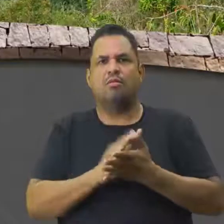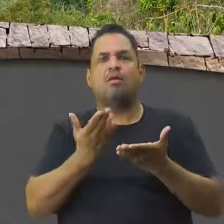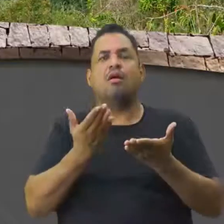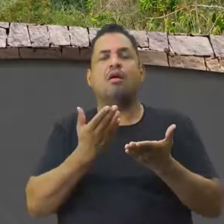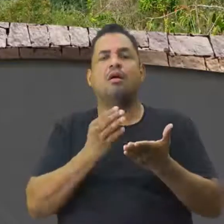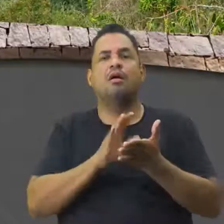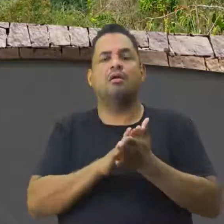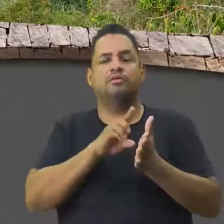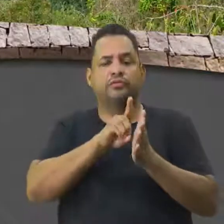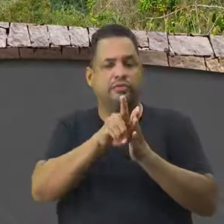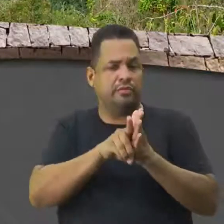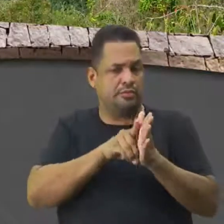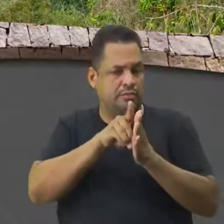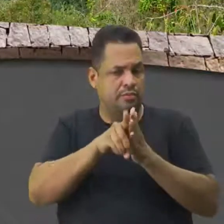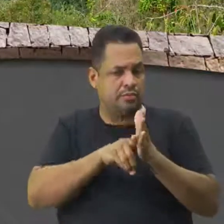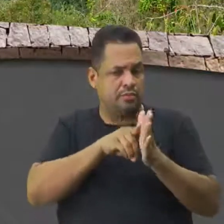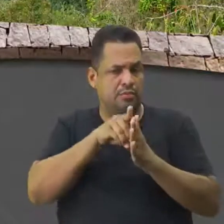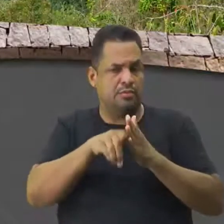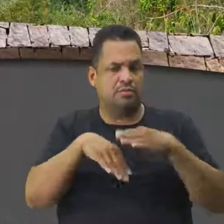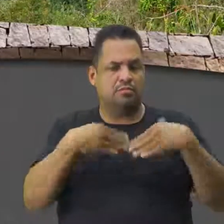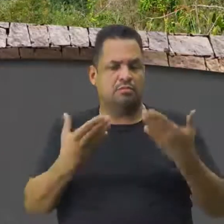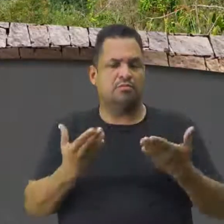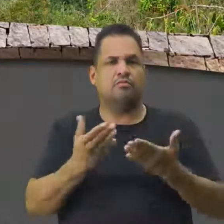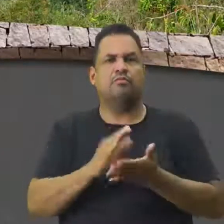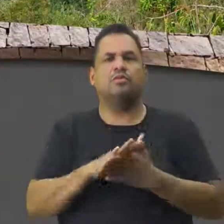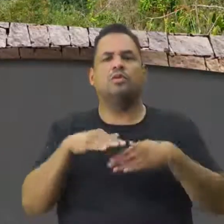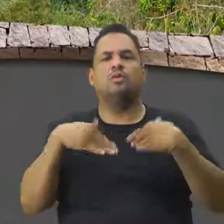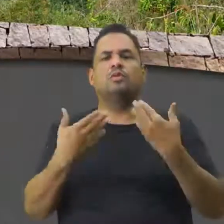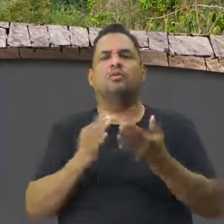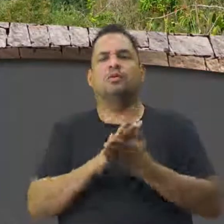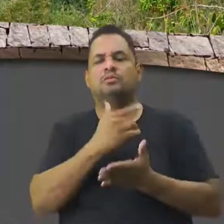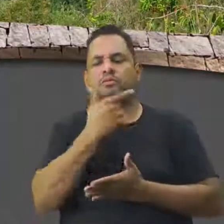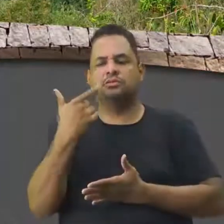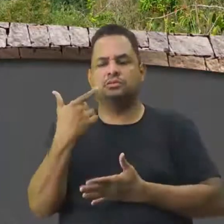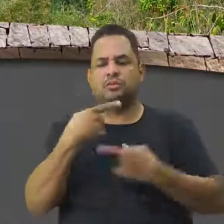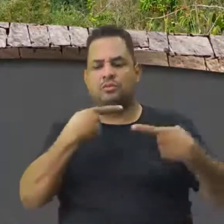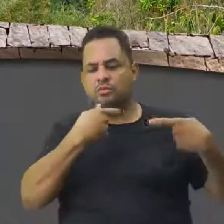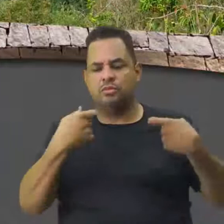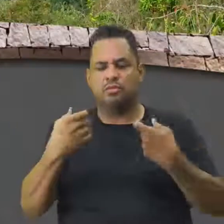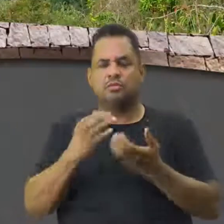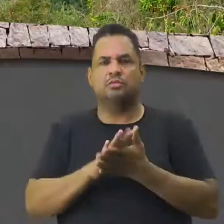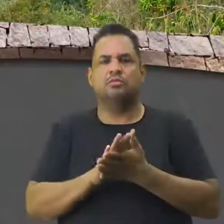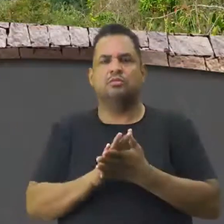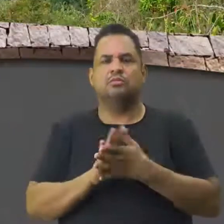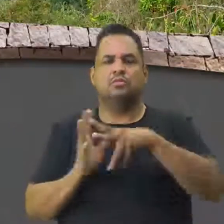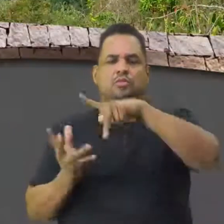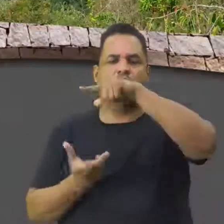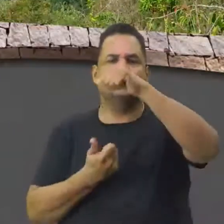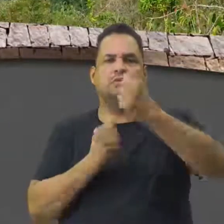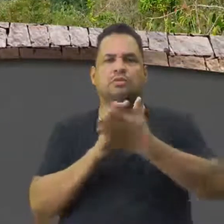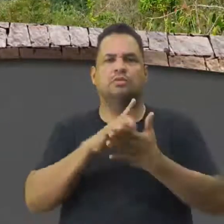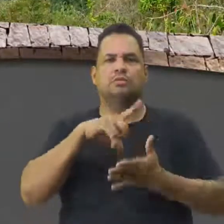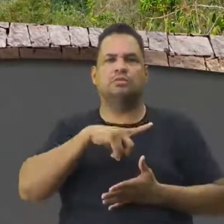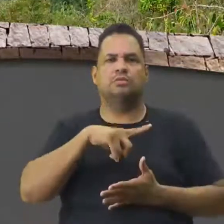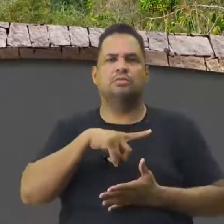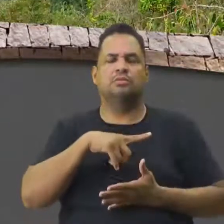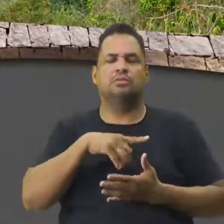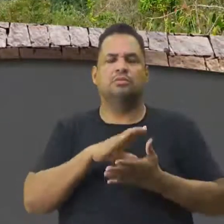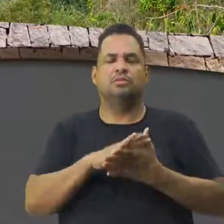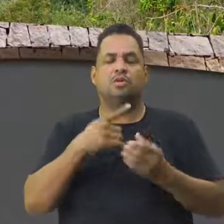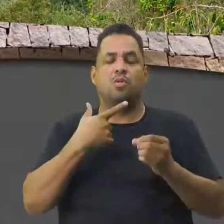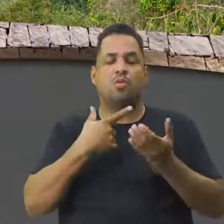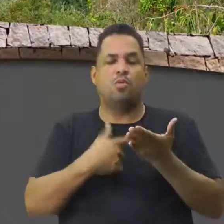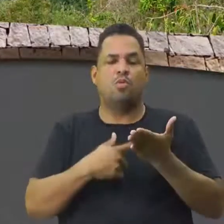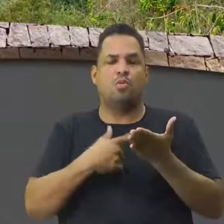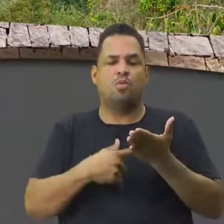Aí, quando é na Segunda Guerra Mundial, nós vamos ter um acordo, ok, com os Estados Unidos,